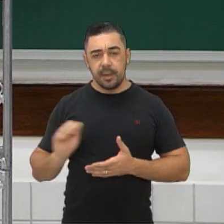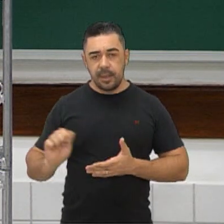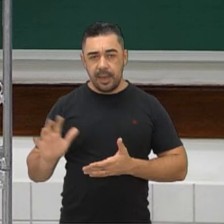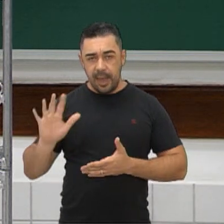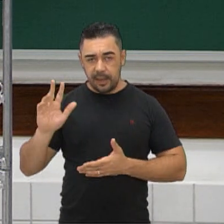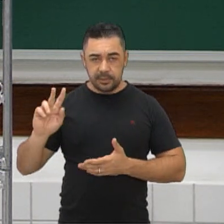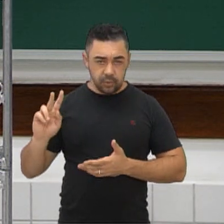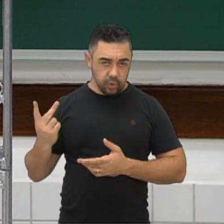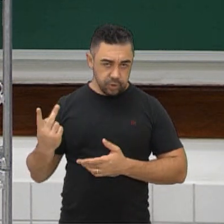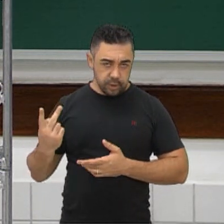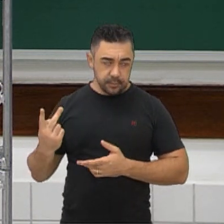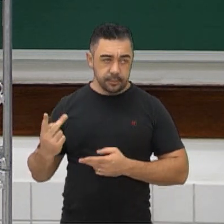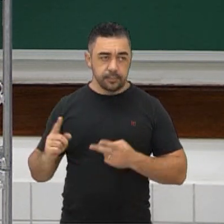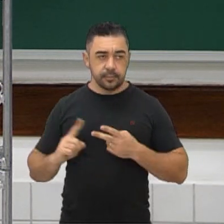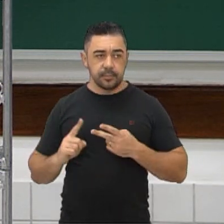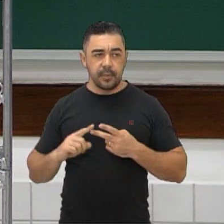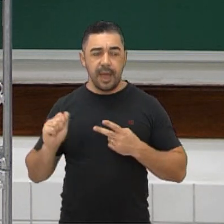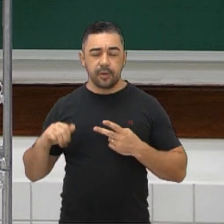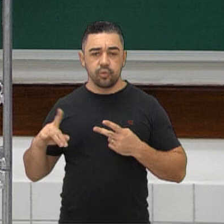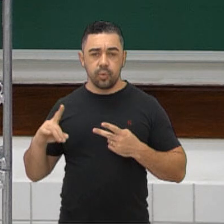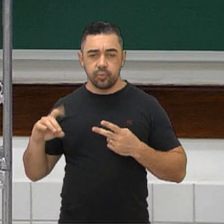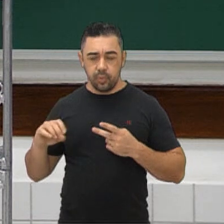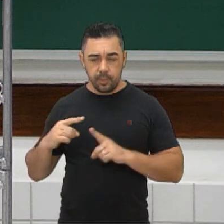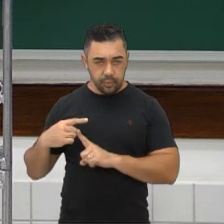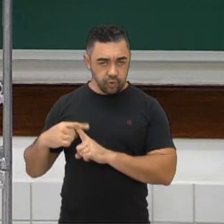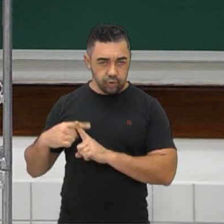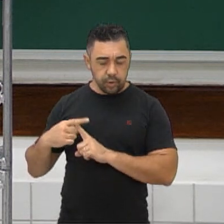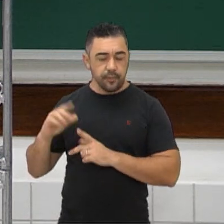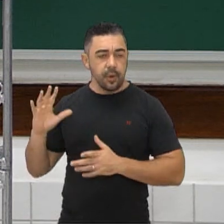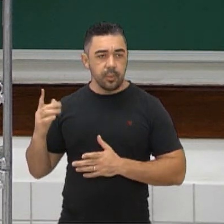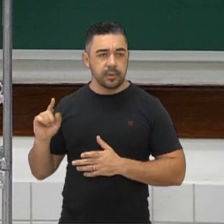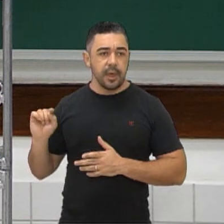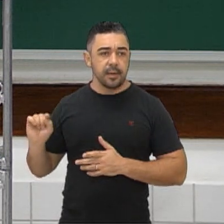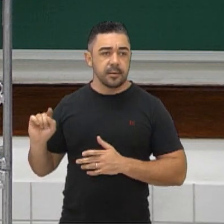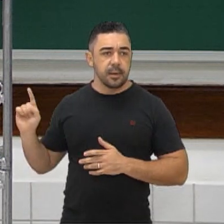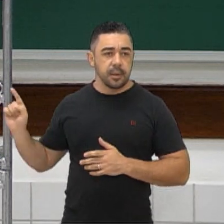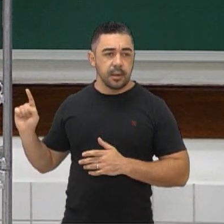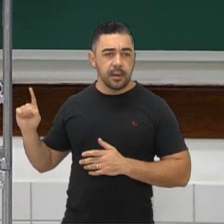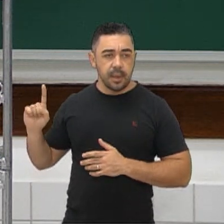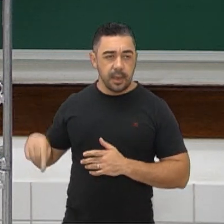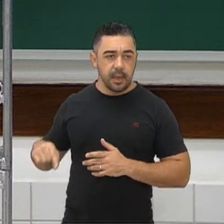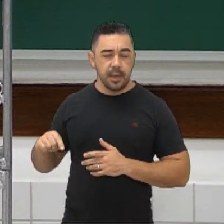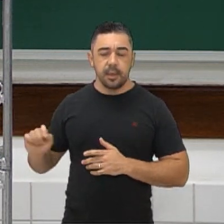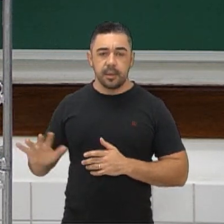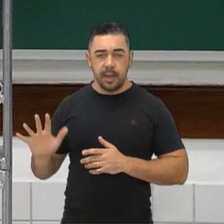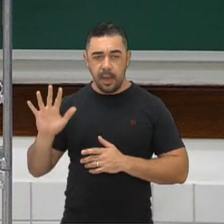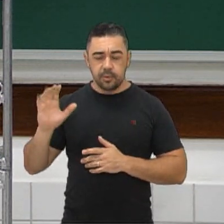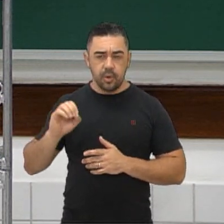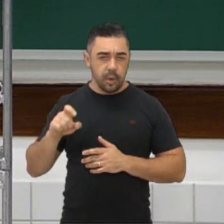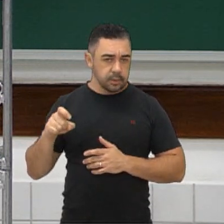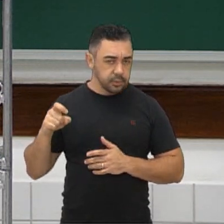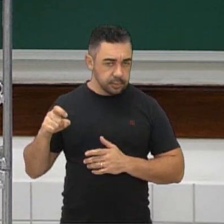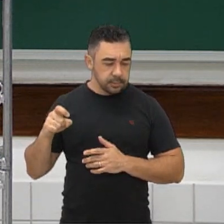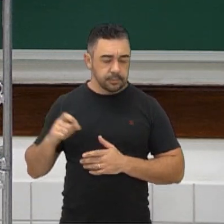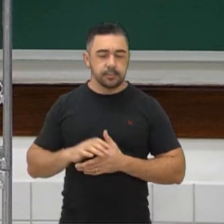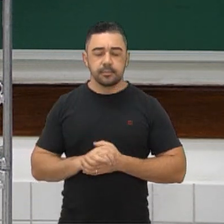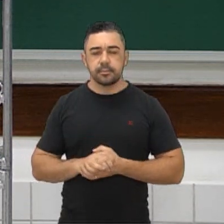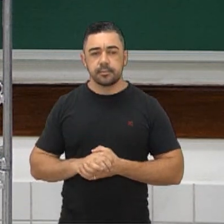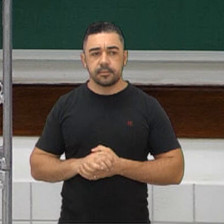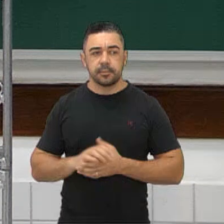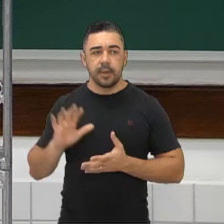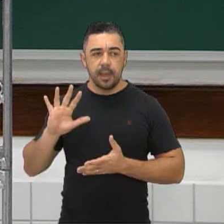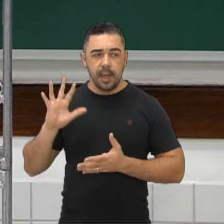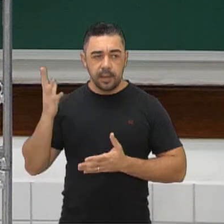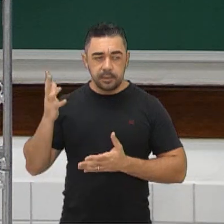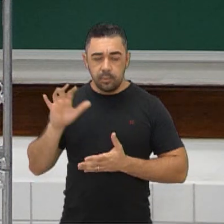gás hidrogênio, e no anodo, que é o polo positivo, vai ter a formação do gás oxigênio. Então, a nossa reação